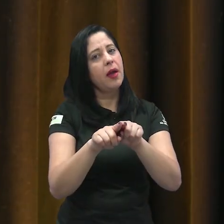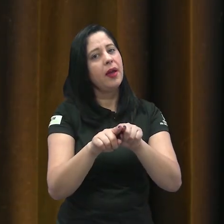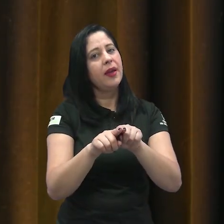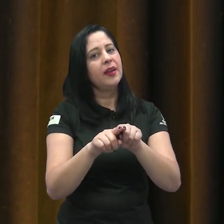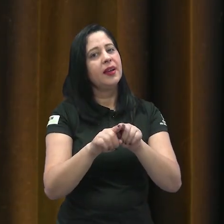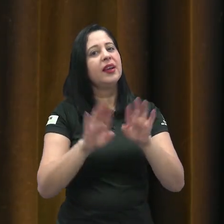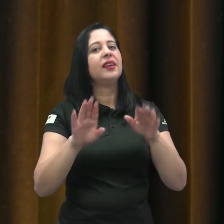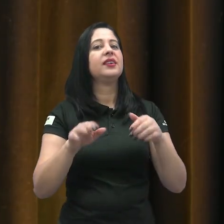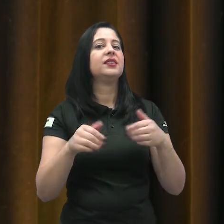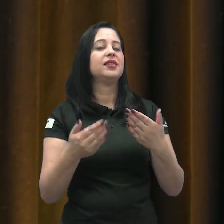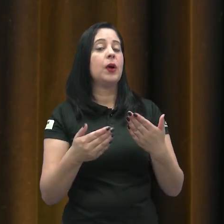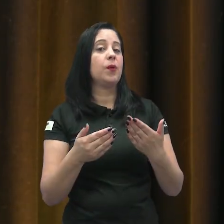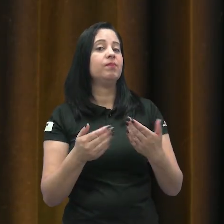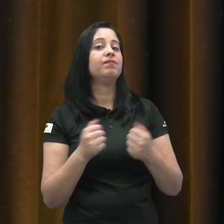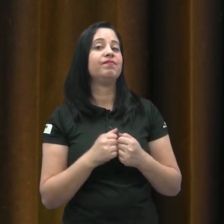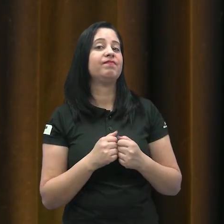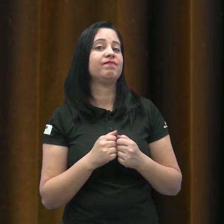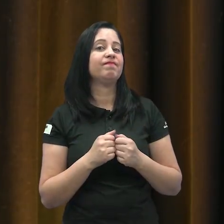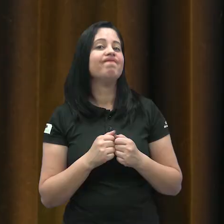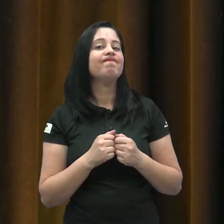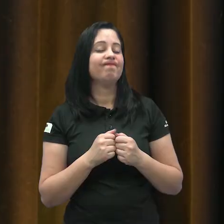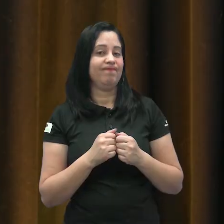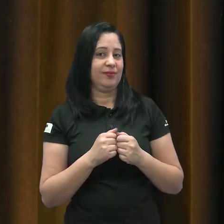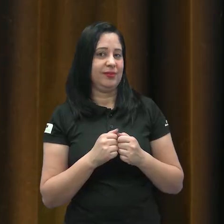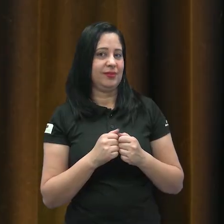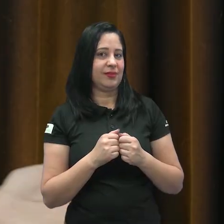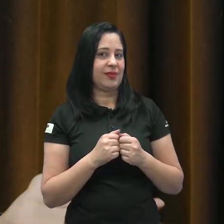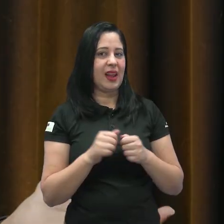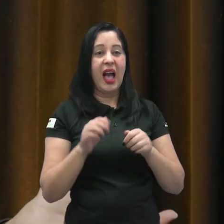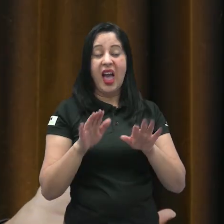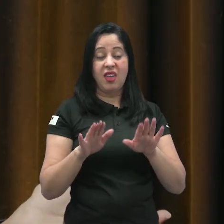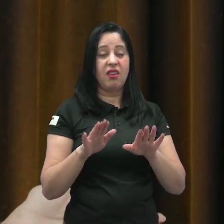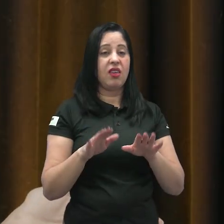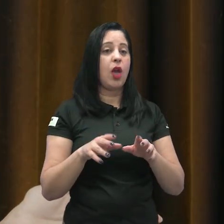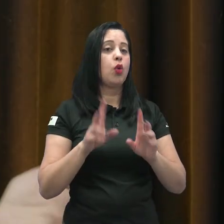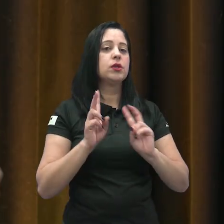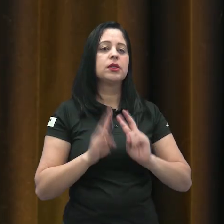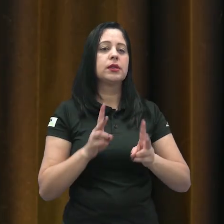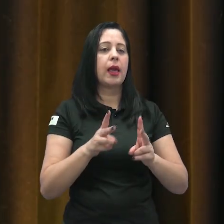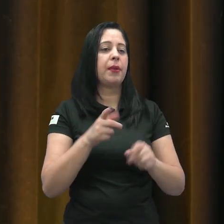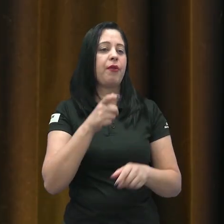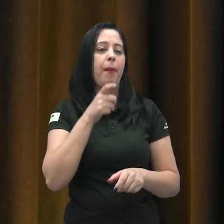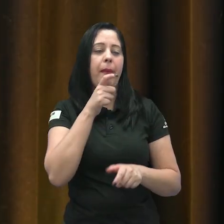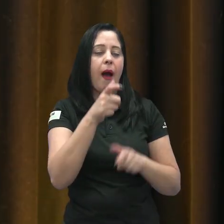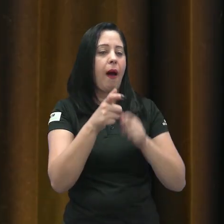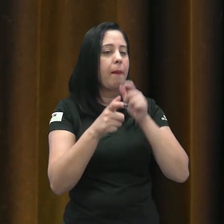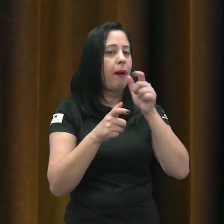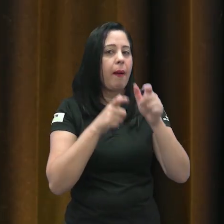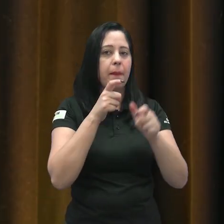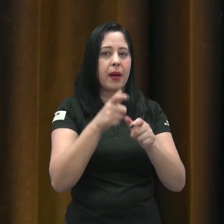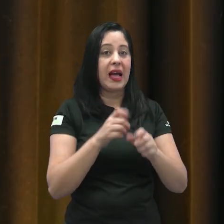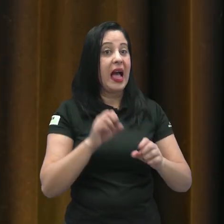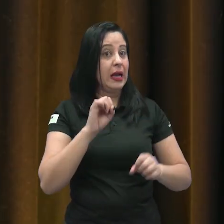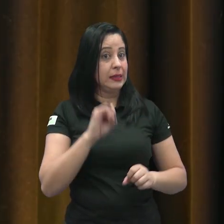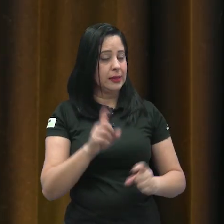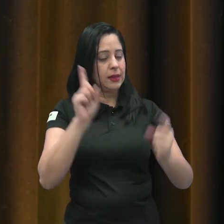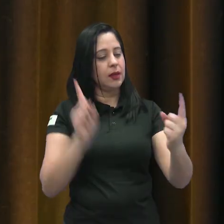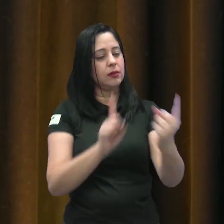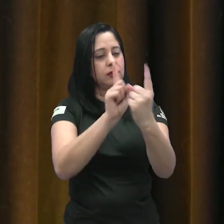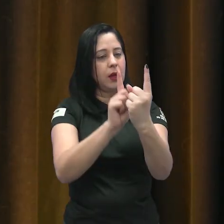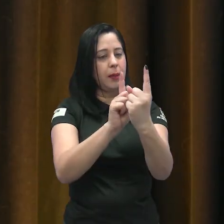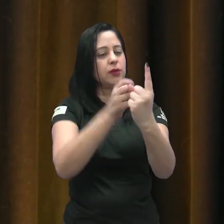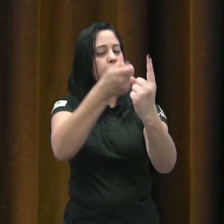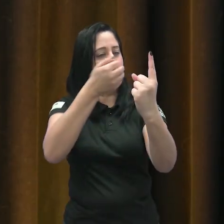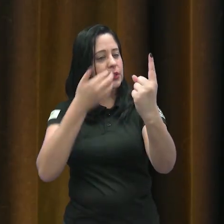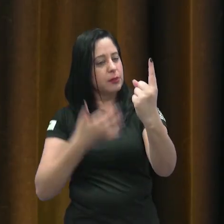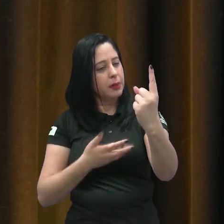eu viro aquela pessoa que tem um julgamento que a gente chama de moralizador, né? Então, quando eu estou escutando alguém conversar